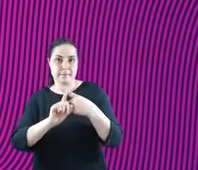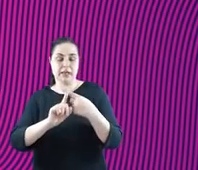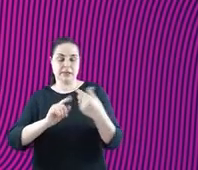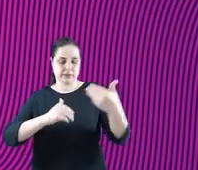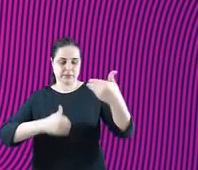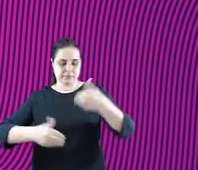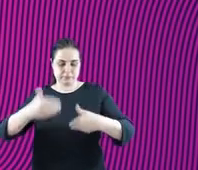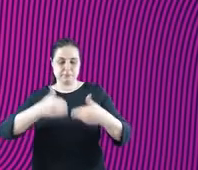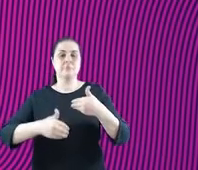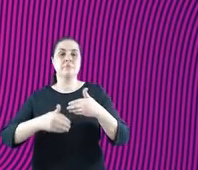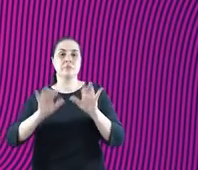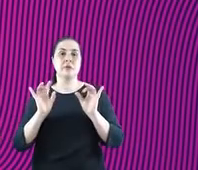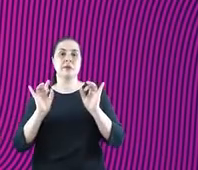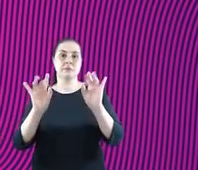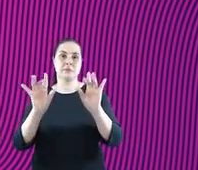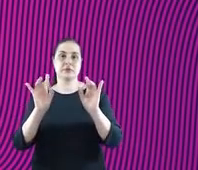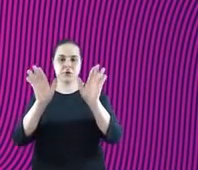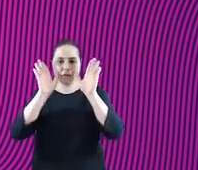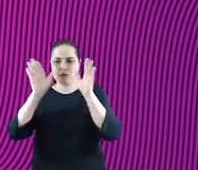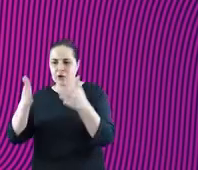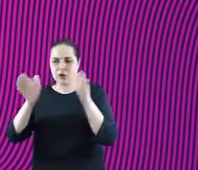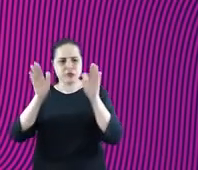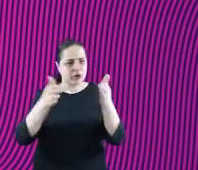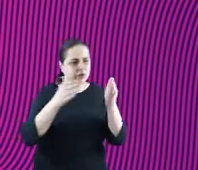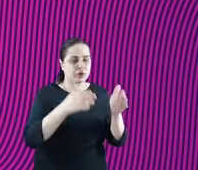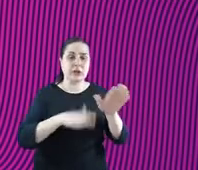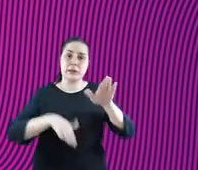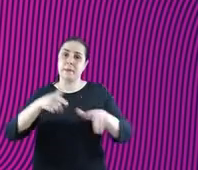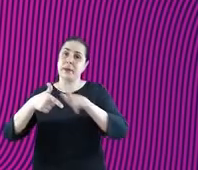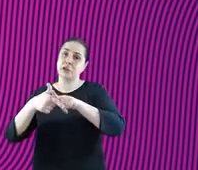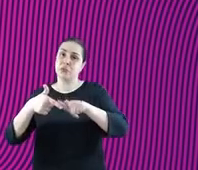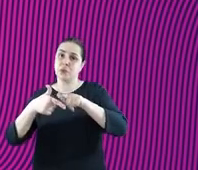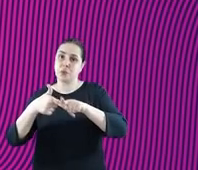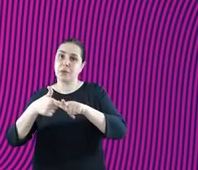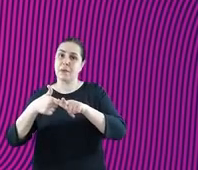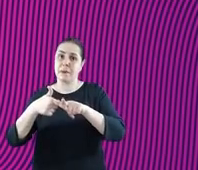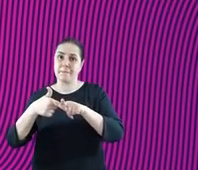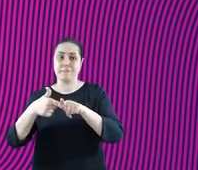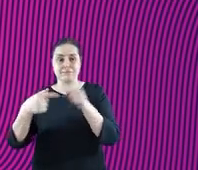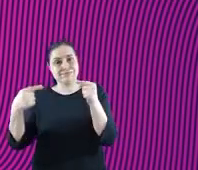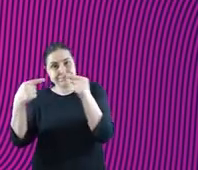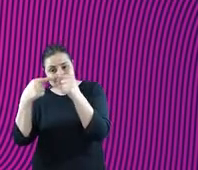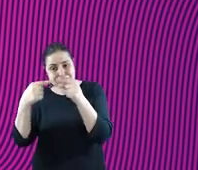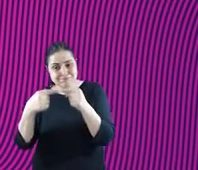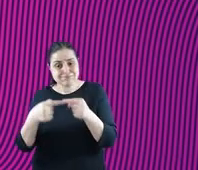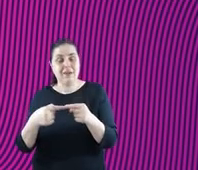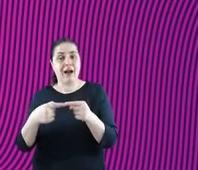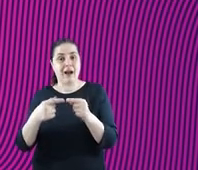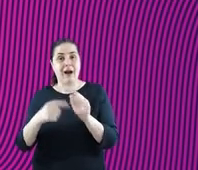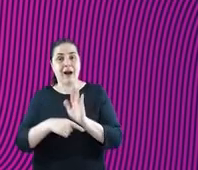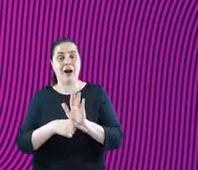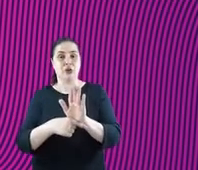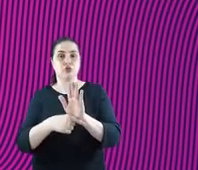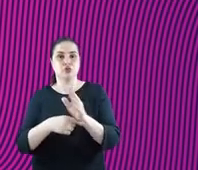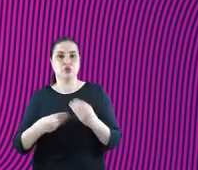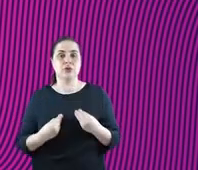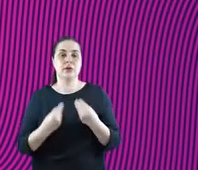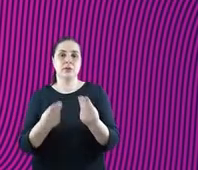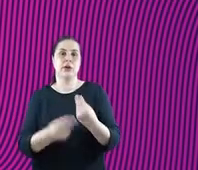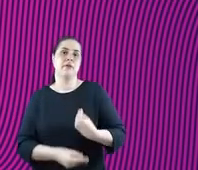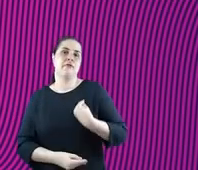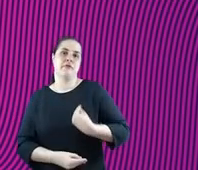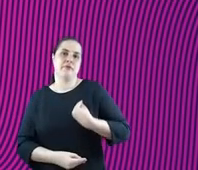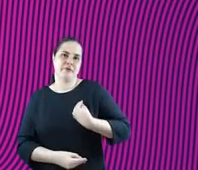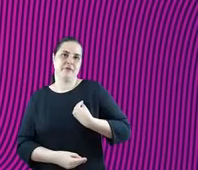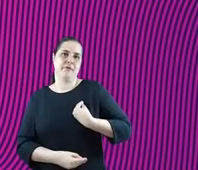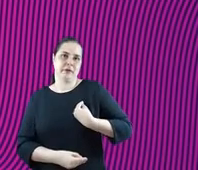cada caso, né? Então isso faz aumentar a sobrevida da paciente. E